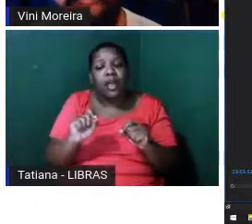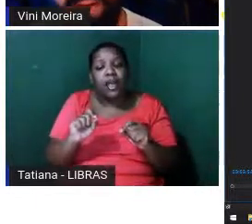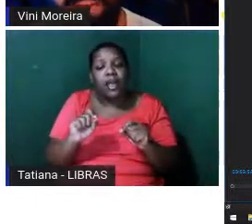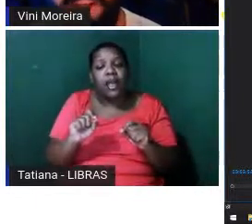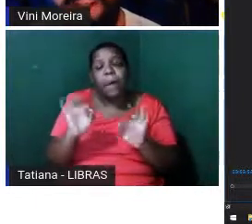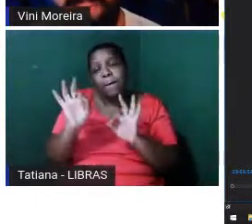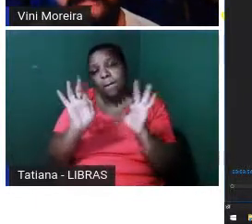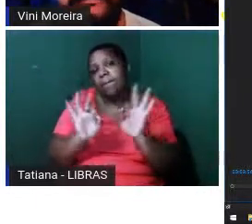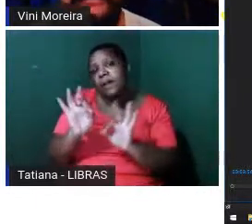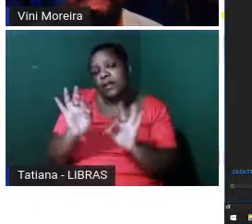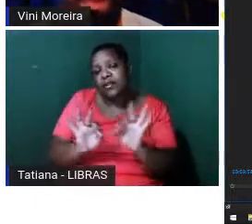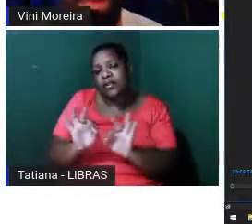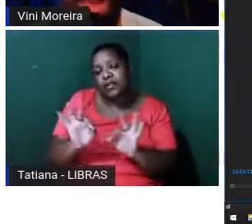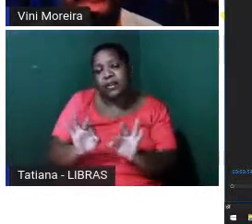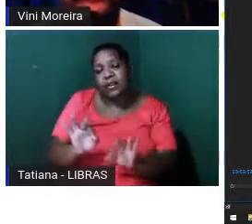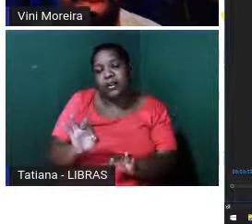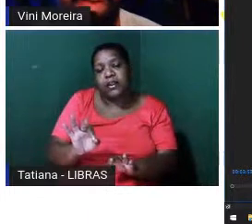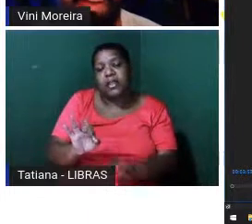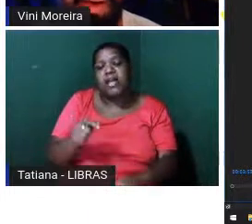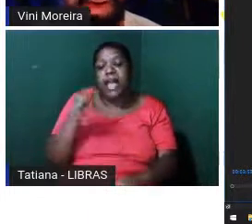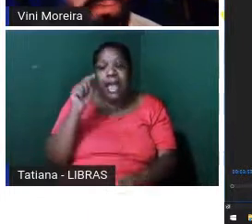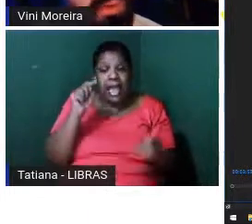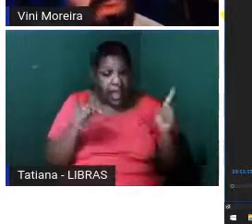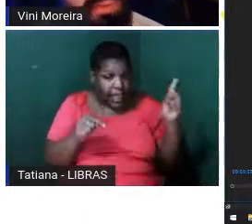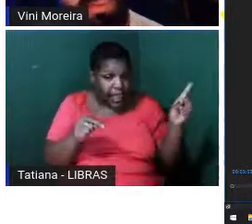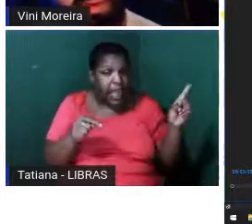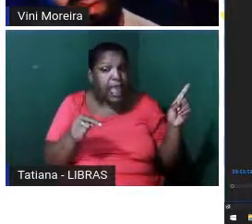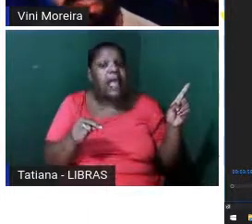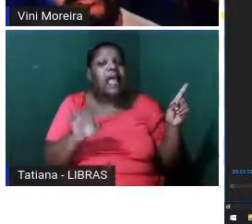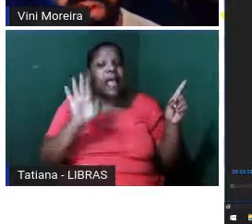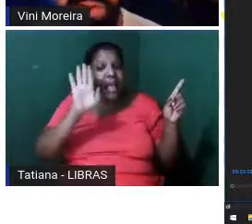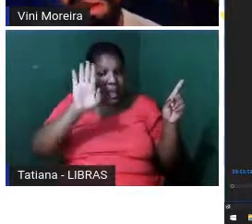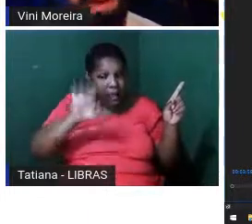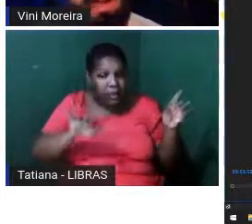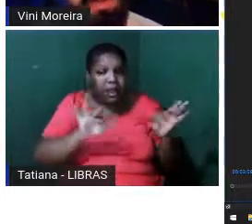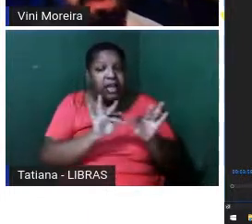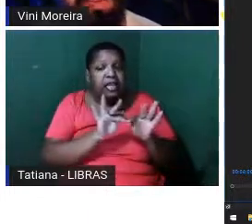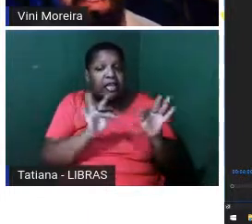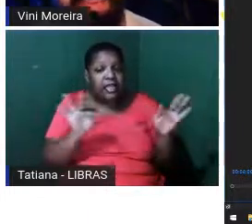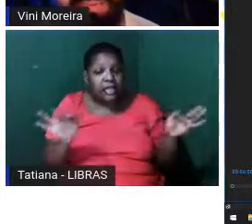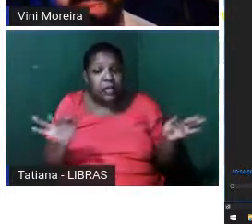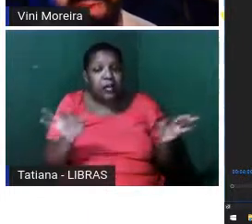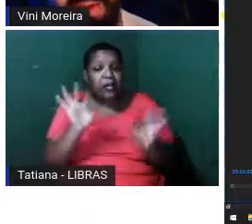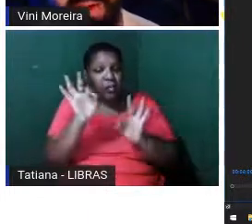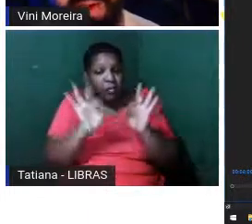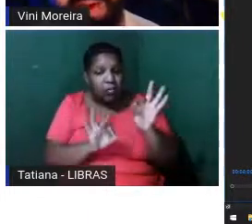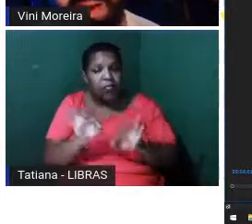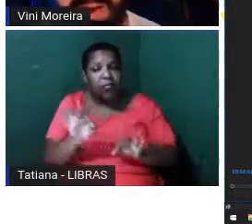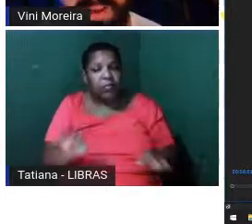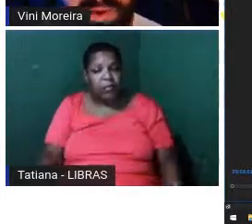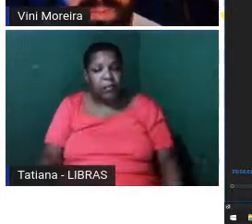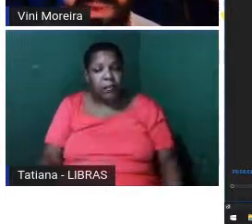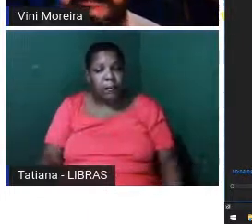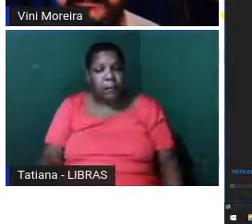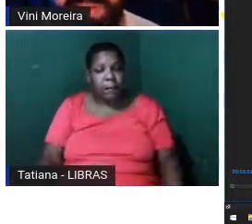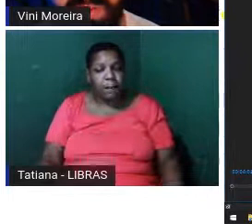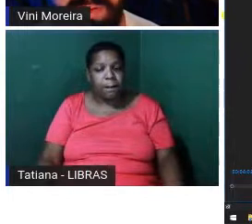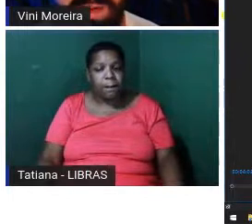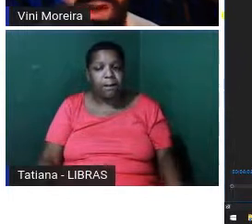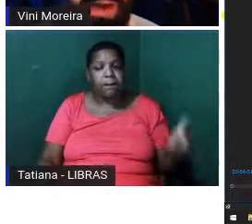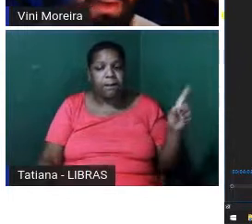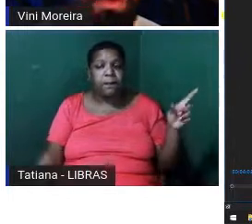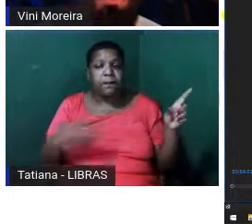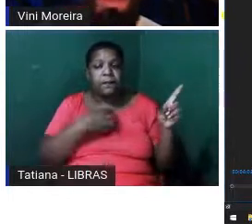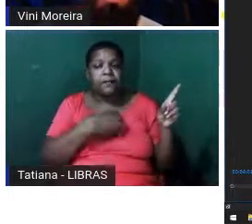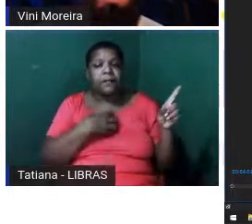planejamento você que é muito bem planejado e muito simplesmente estado O que é um tipo de